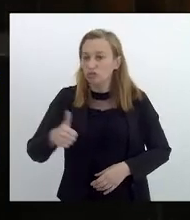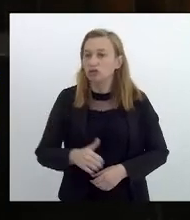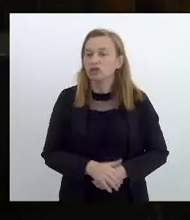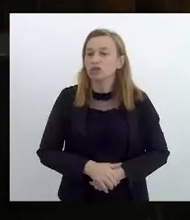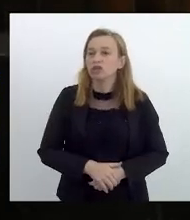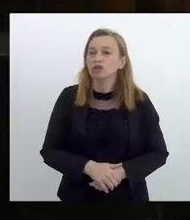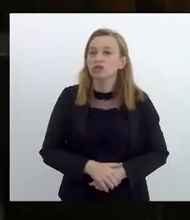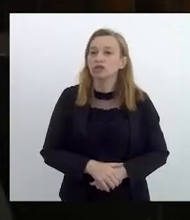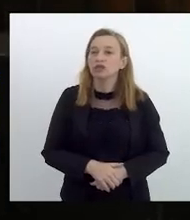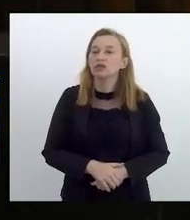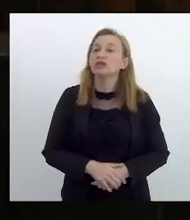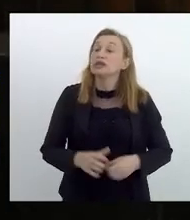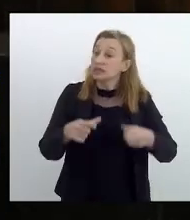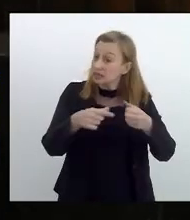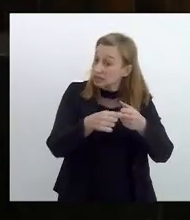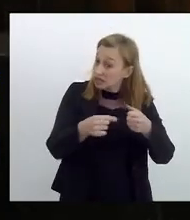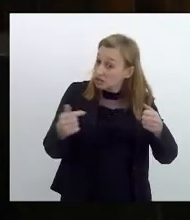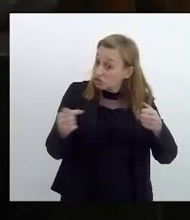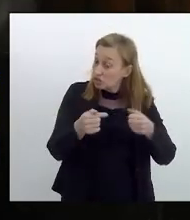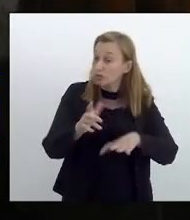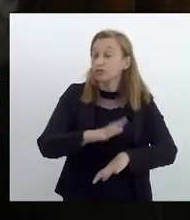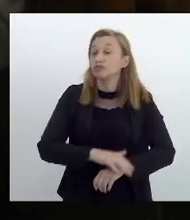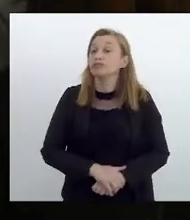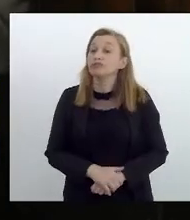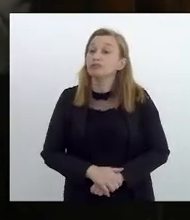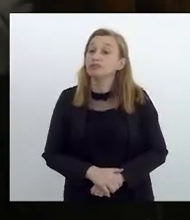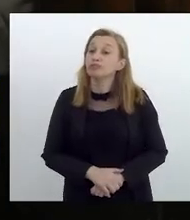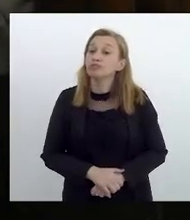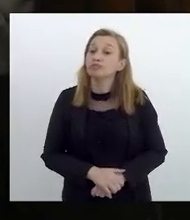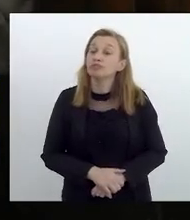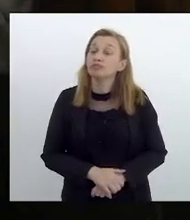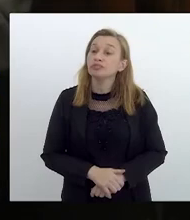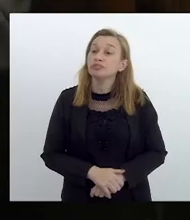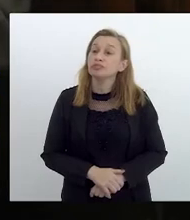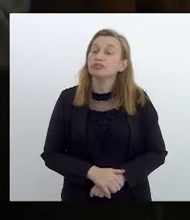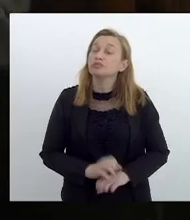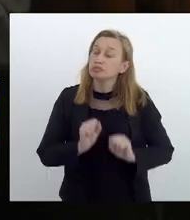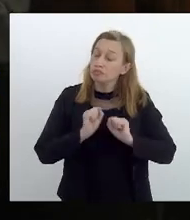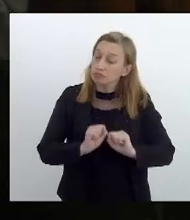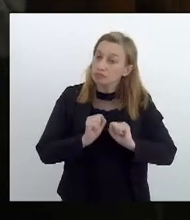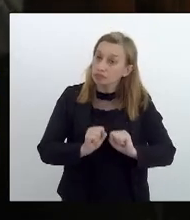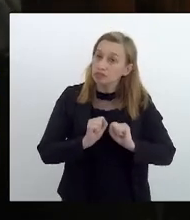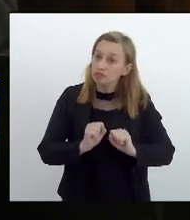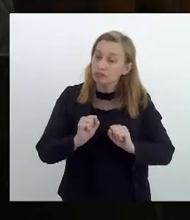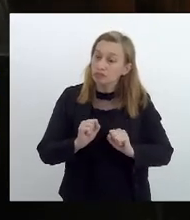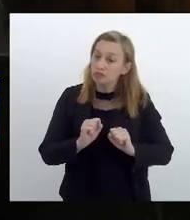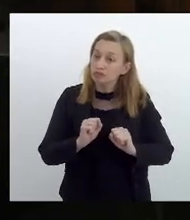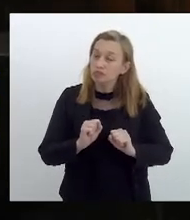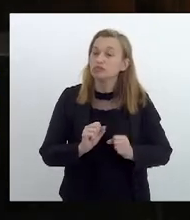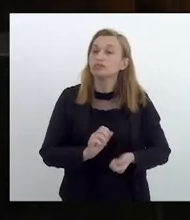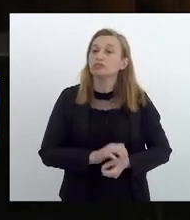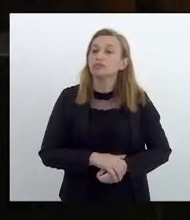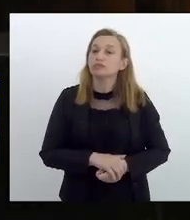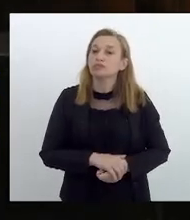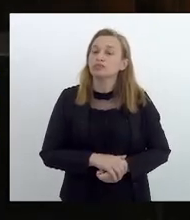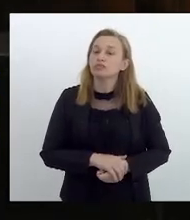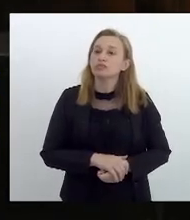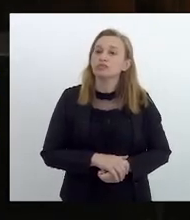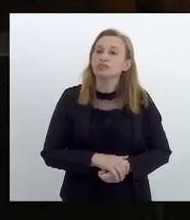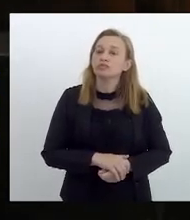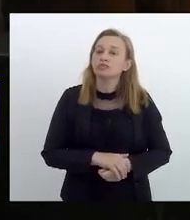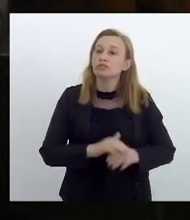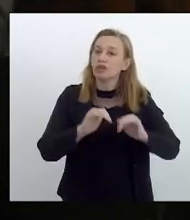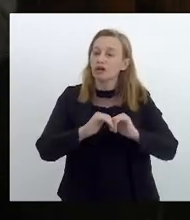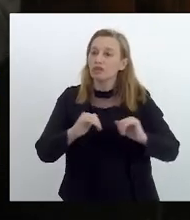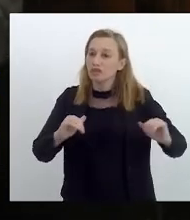vedações previstas neste artigo e poderão ser objeto de prévio a compensação e poderão